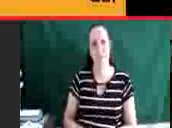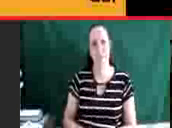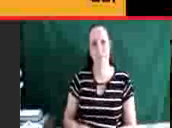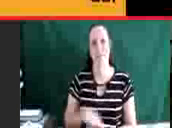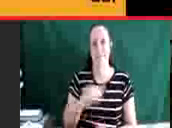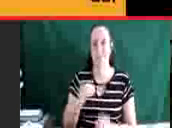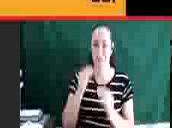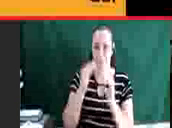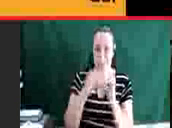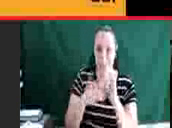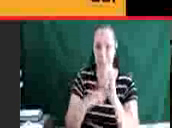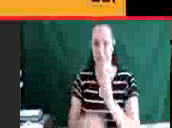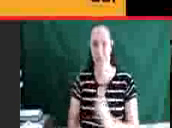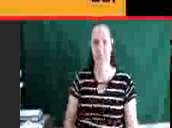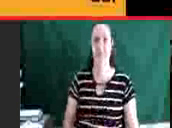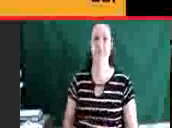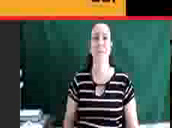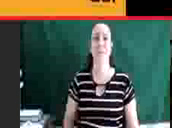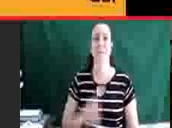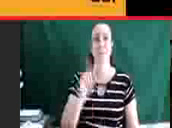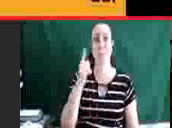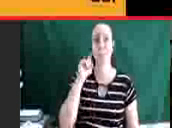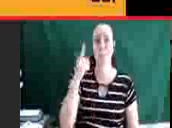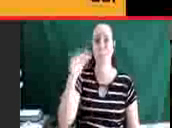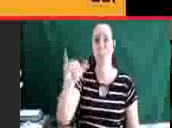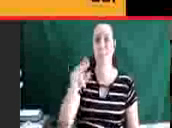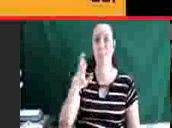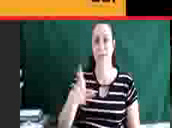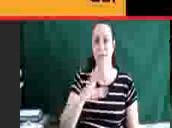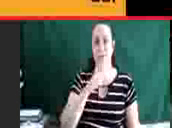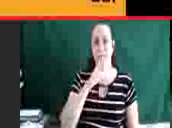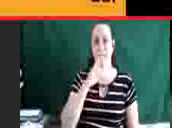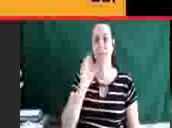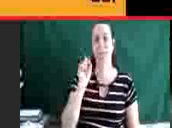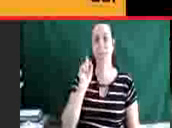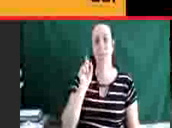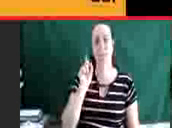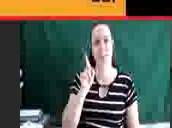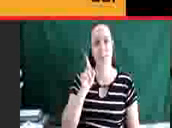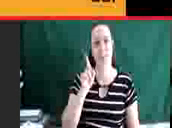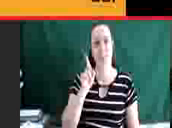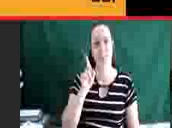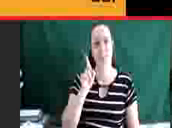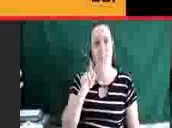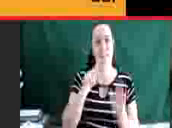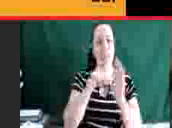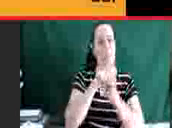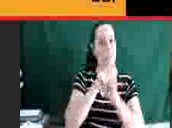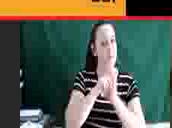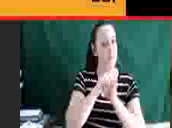IPv6 agora que está em vigor, ok? Os endereços privados. E aí, o que é importante é vocês entenderem também o